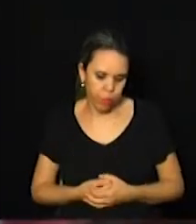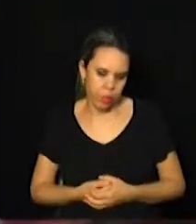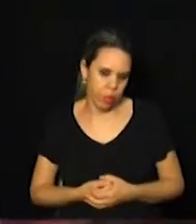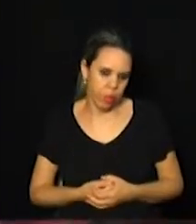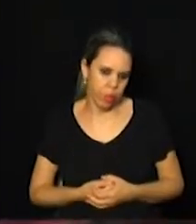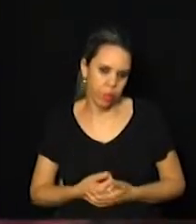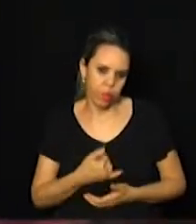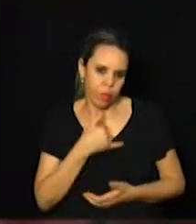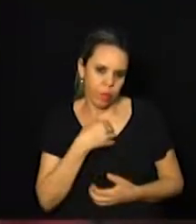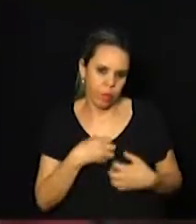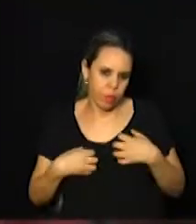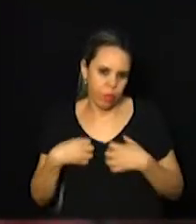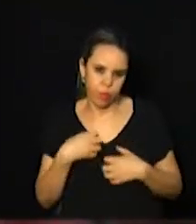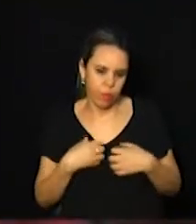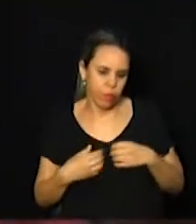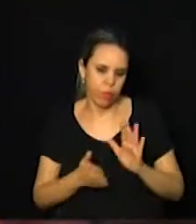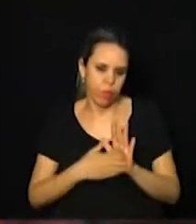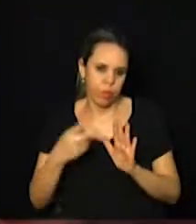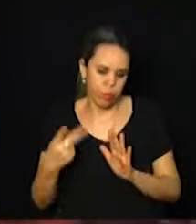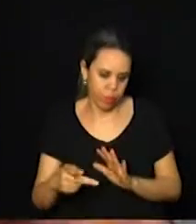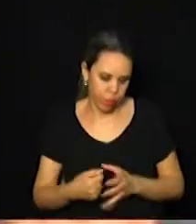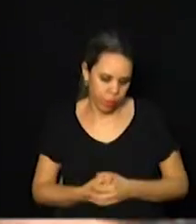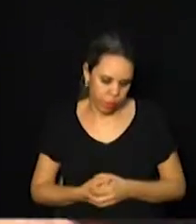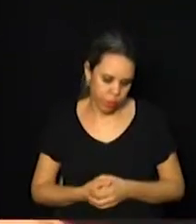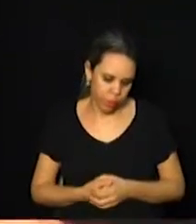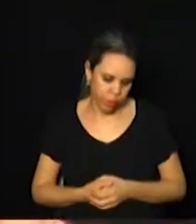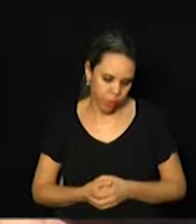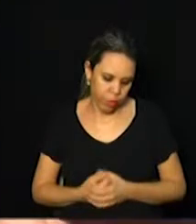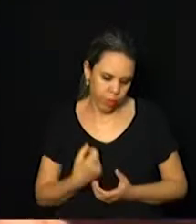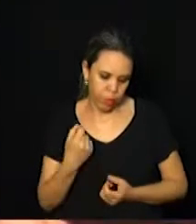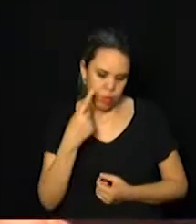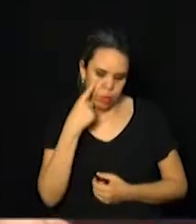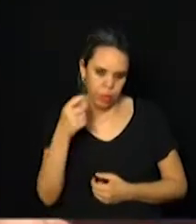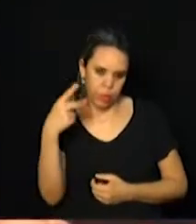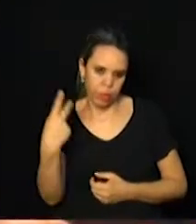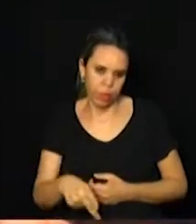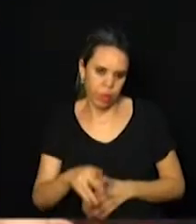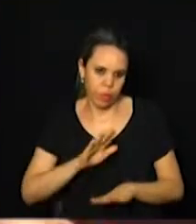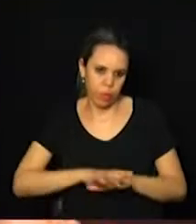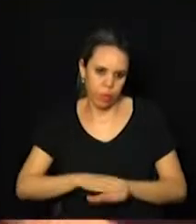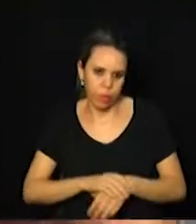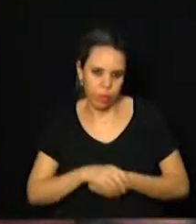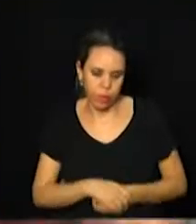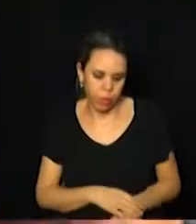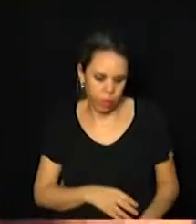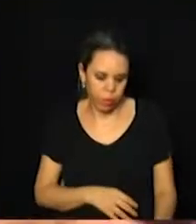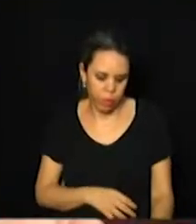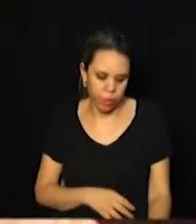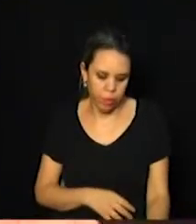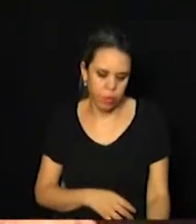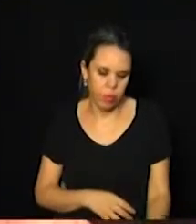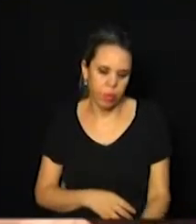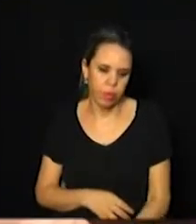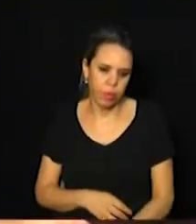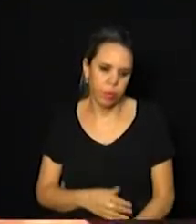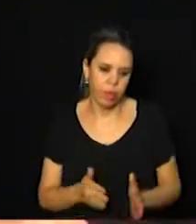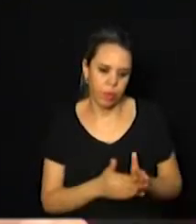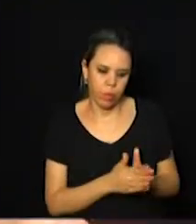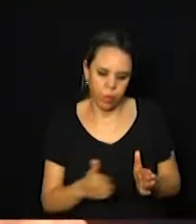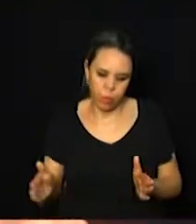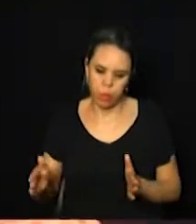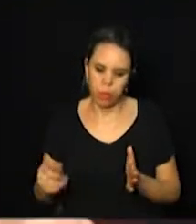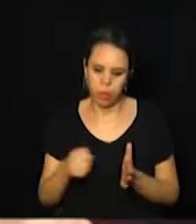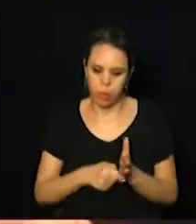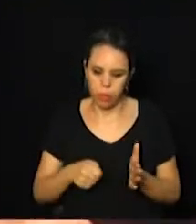infeliz a nossa propositura dele deve ter alguns interesses aí por trás disso mas durante essa essa trajetória